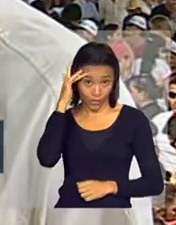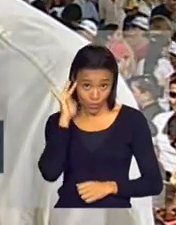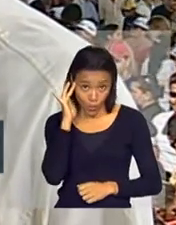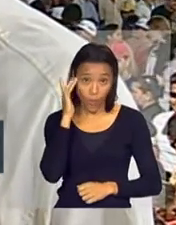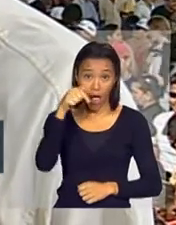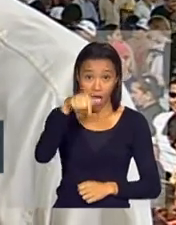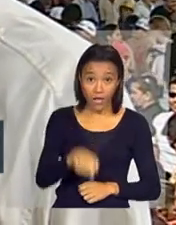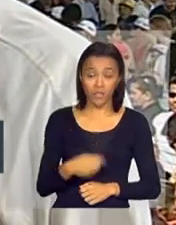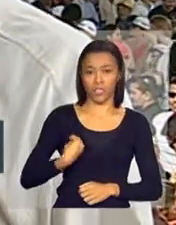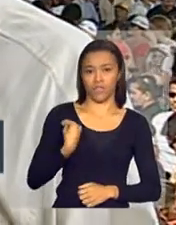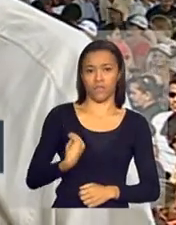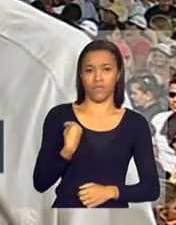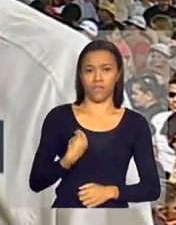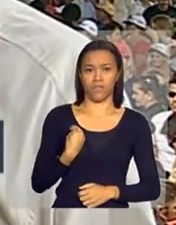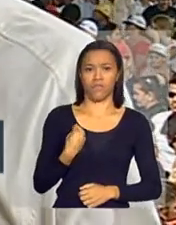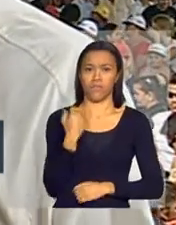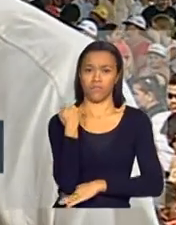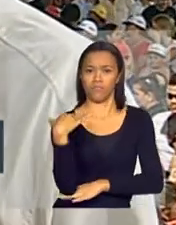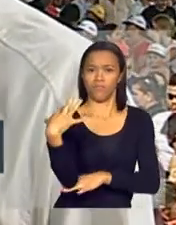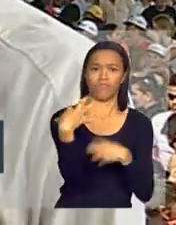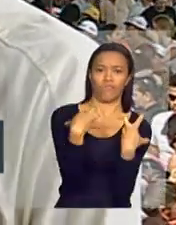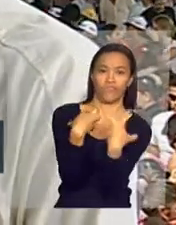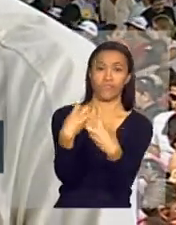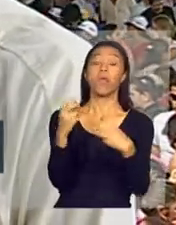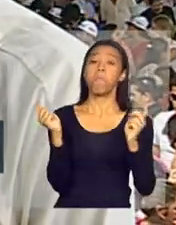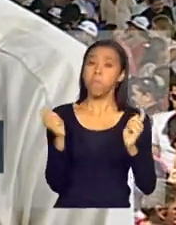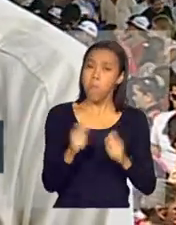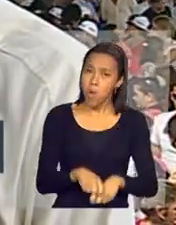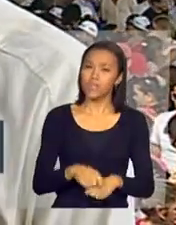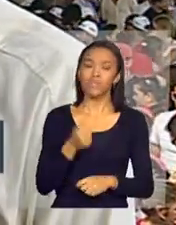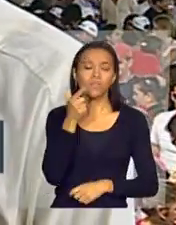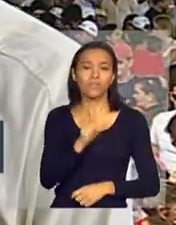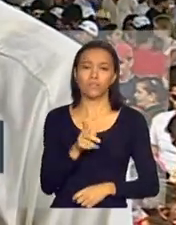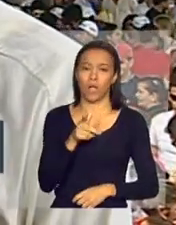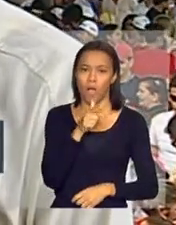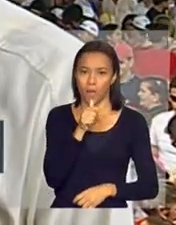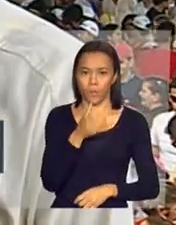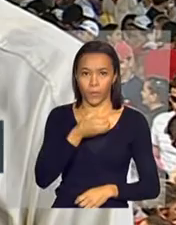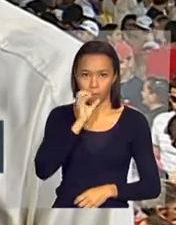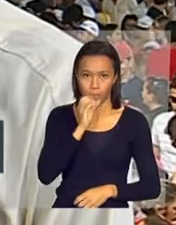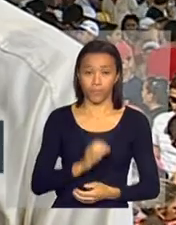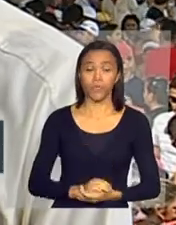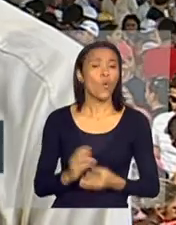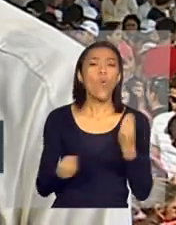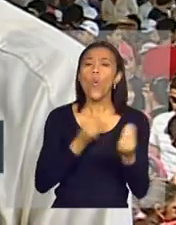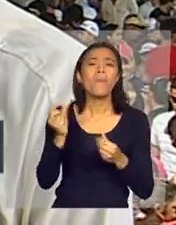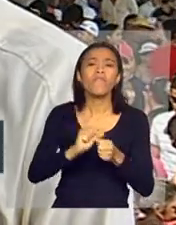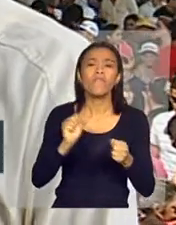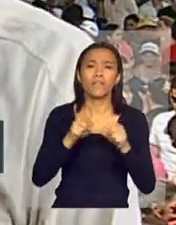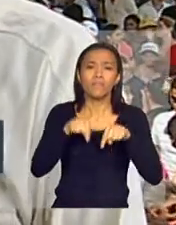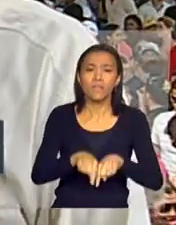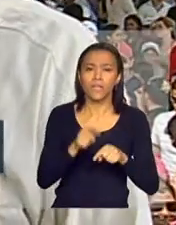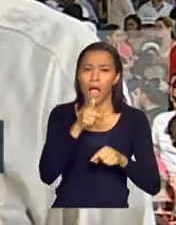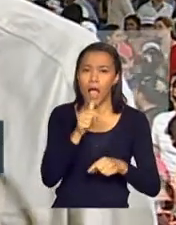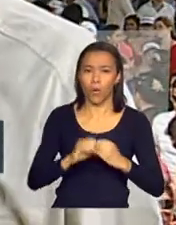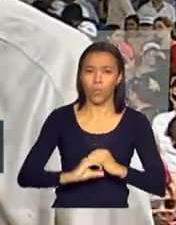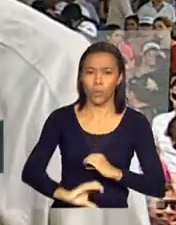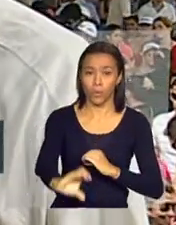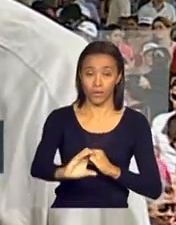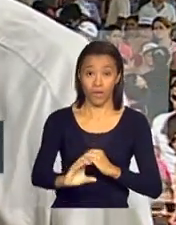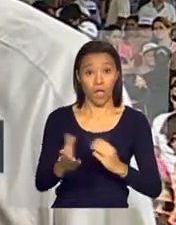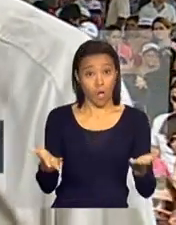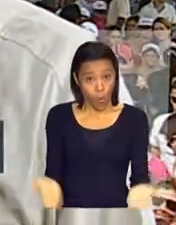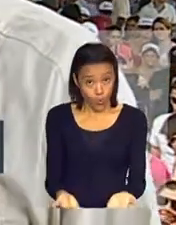cidadã aqui do semiárido possa exercer plenamente a sua cidadania. E como que é feito hoje o abastecimento dessas pessoas?